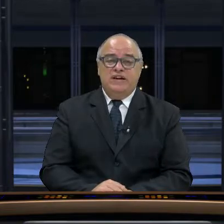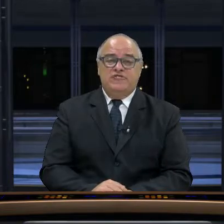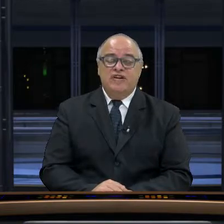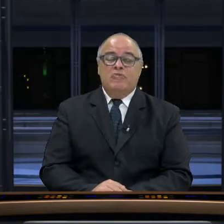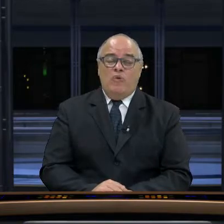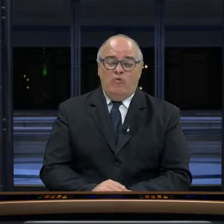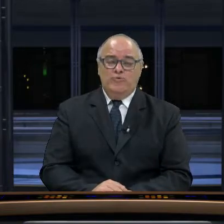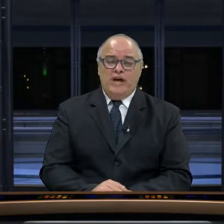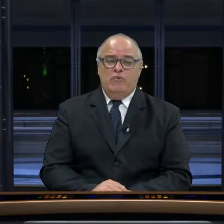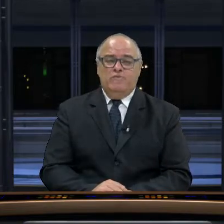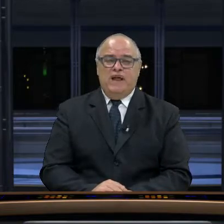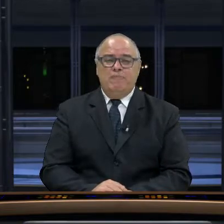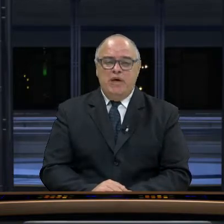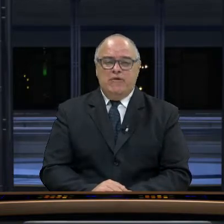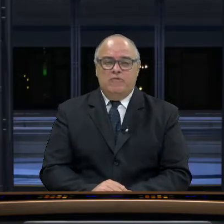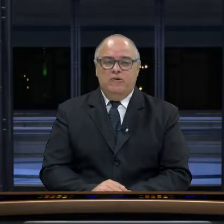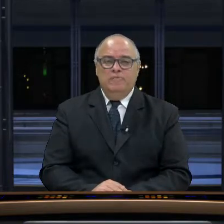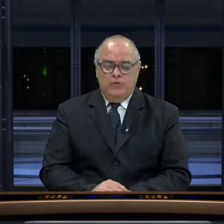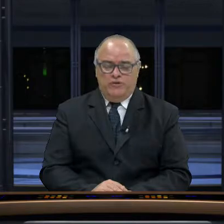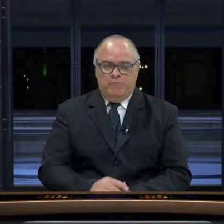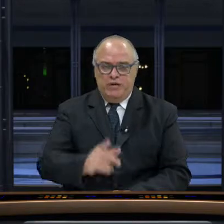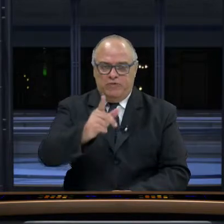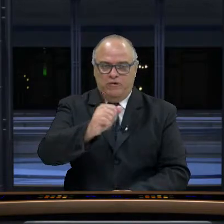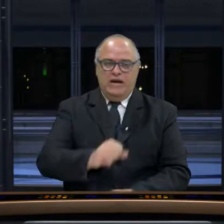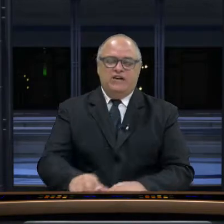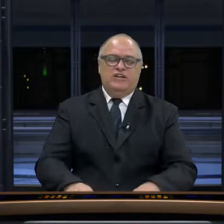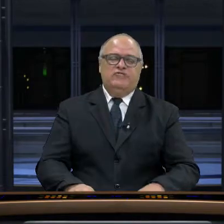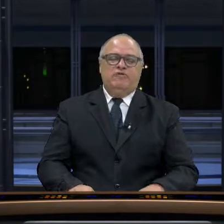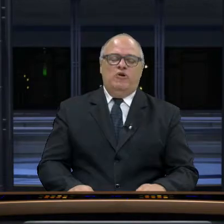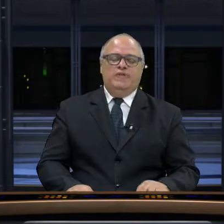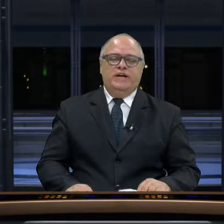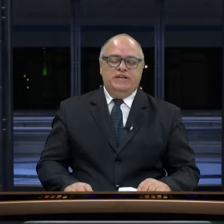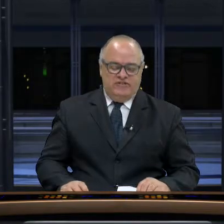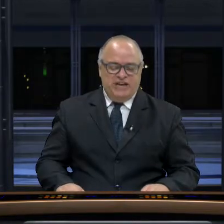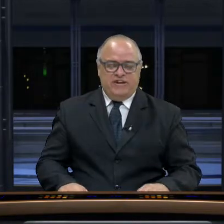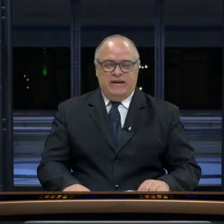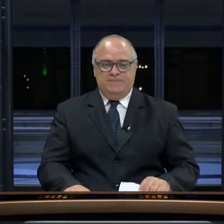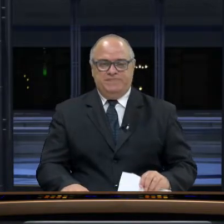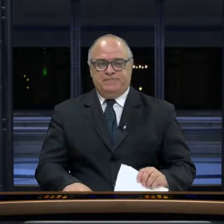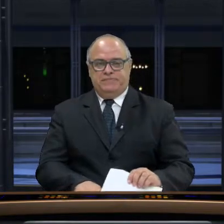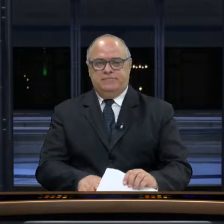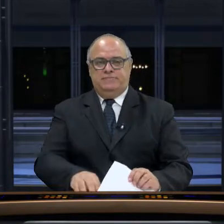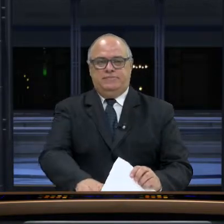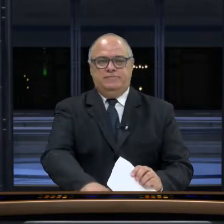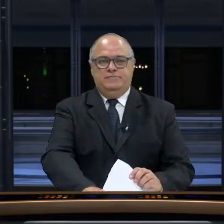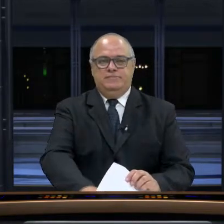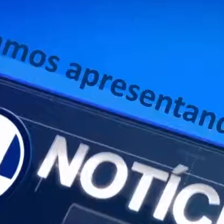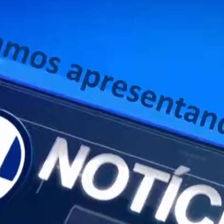Corinthians contra o Flamengo no domingo. A gente volta já já.